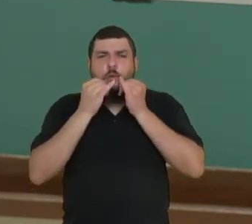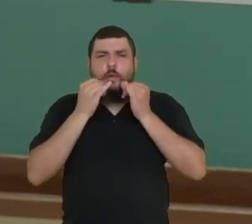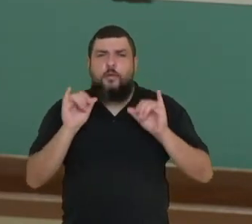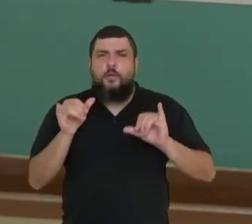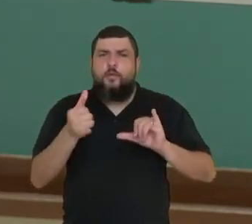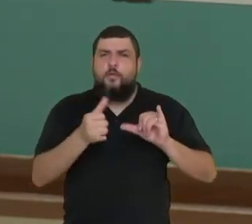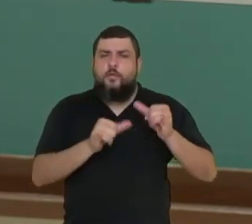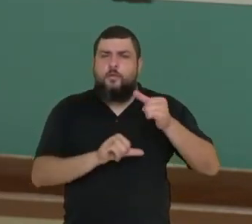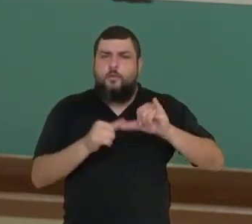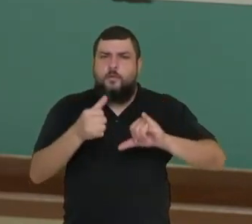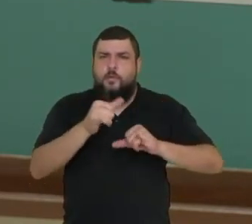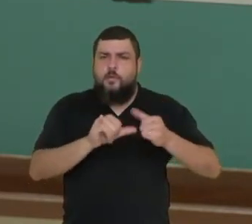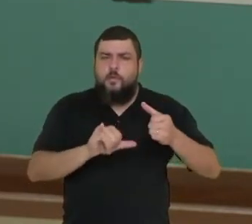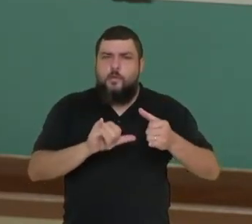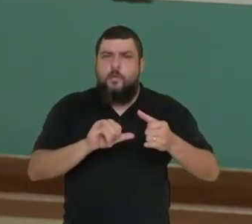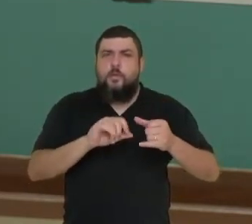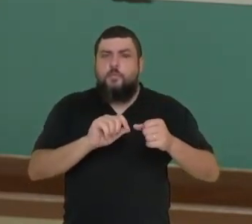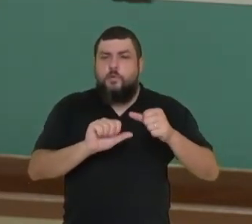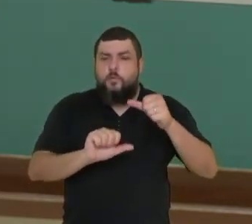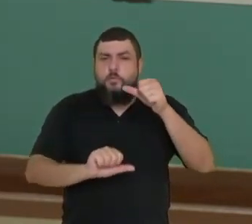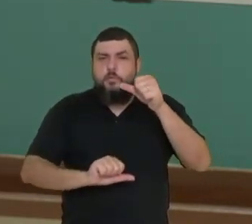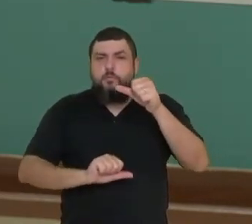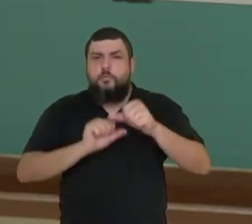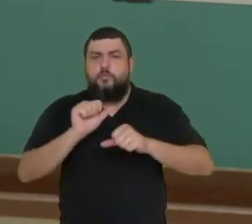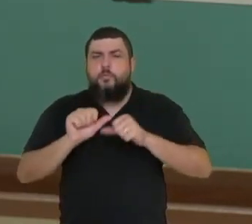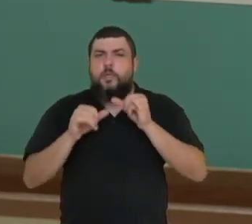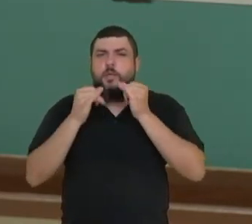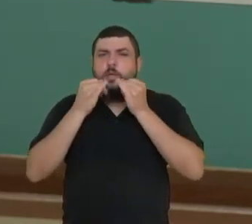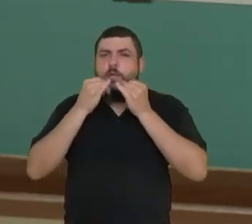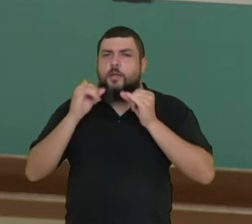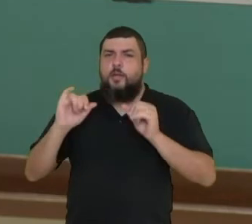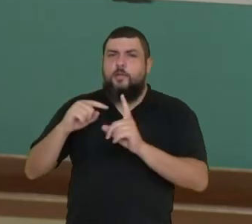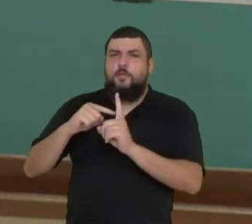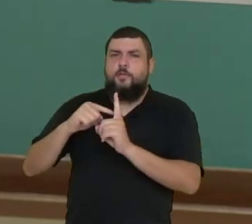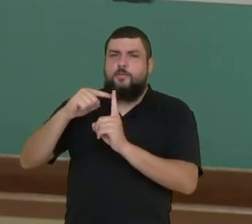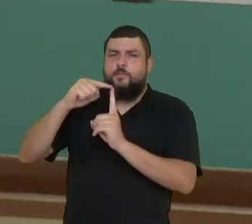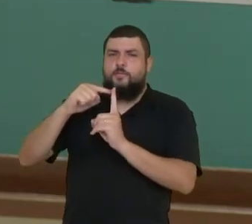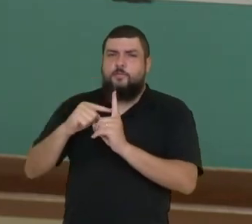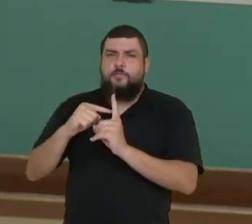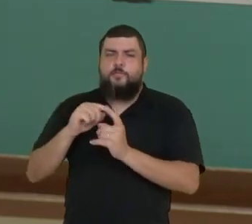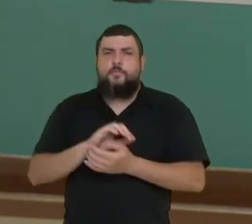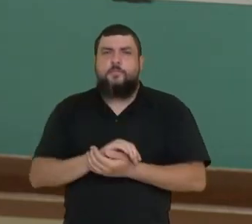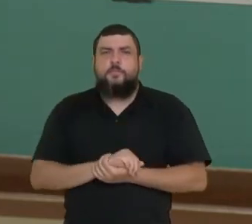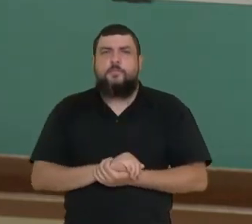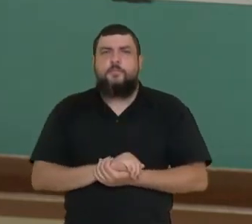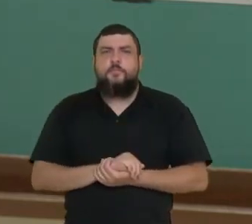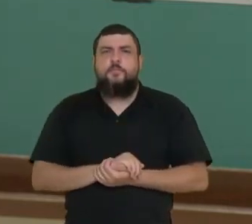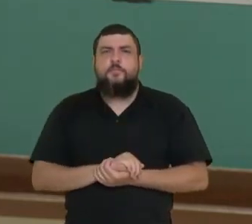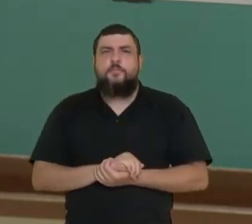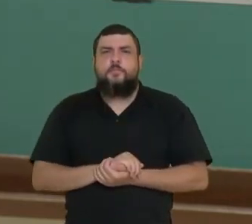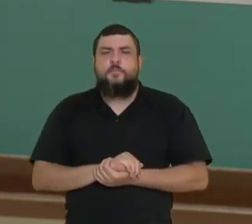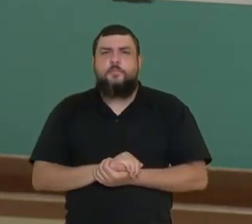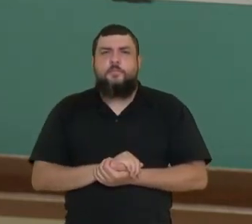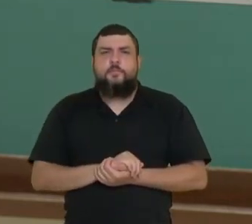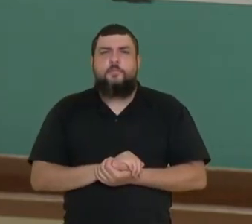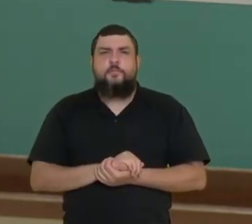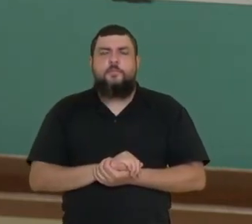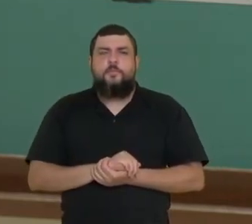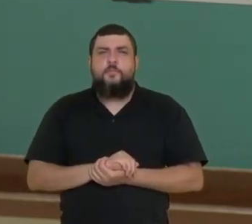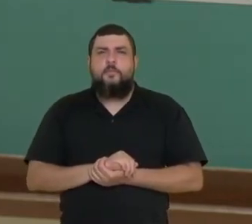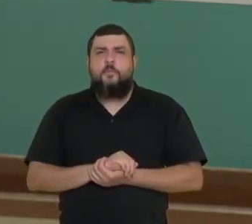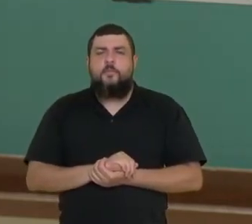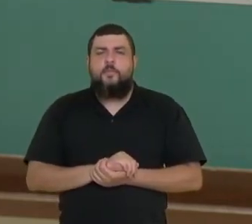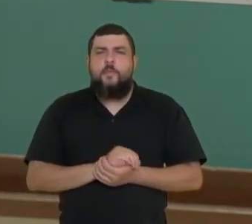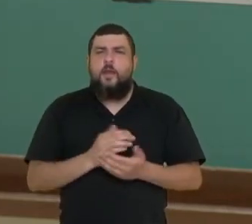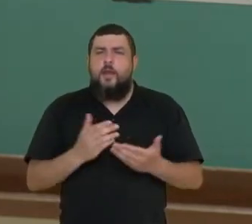está sendo transferida para, né, a famosa energia térmica e tudo mais, ok? Bem, eu vou agora fazer aqui duas sequências